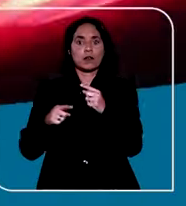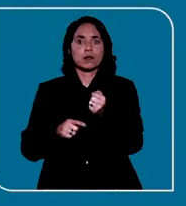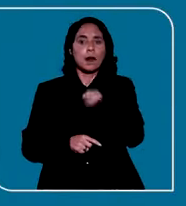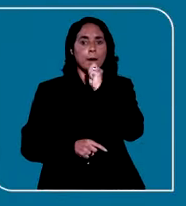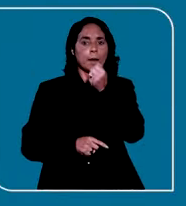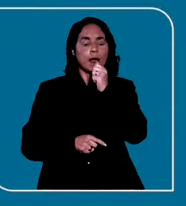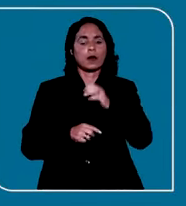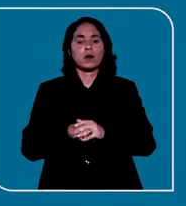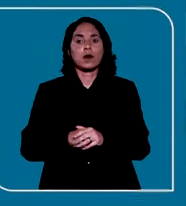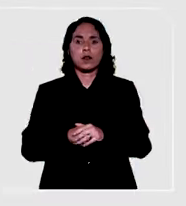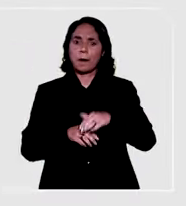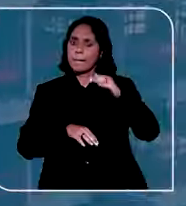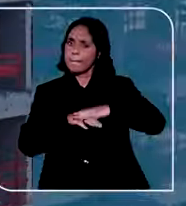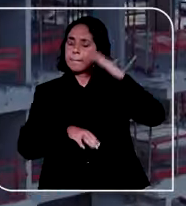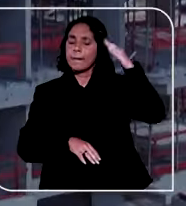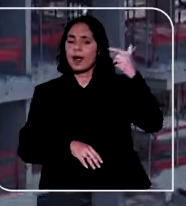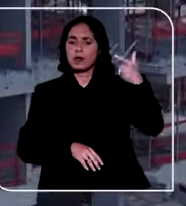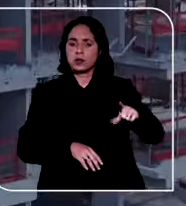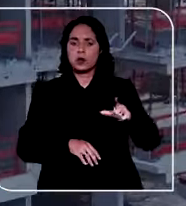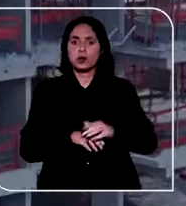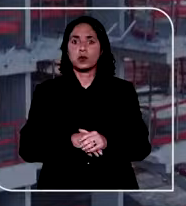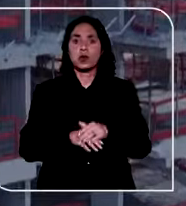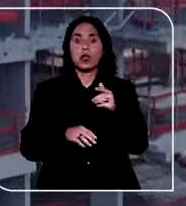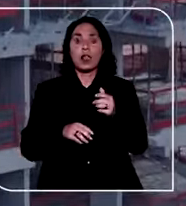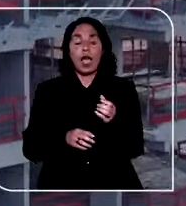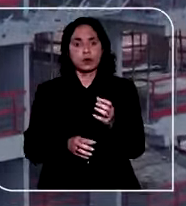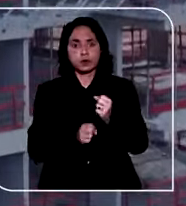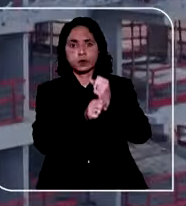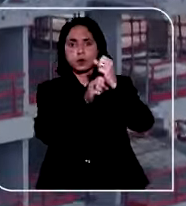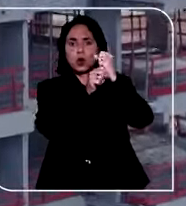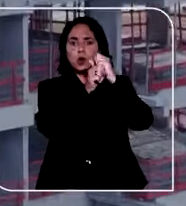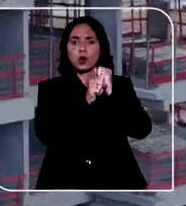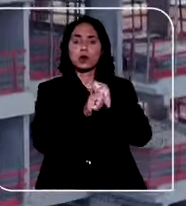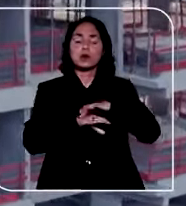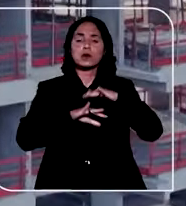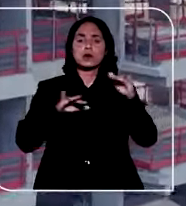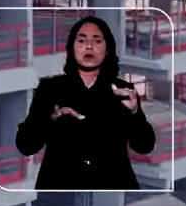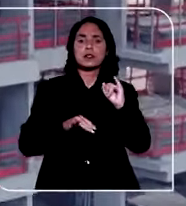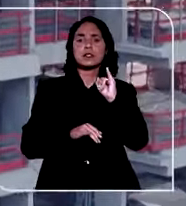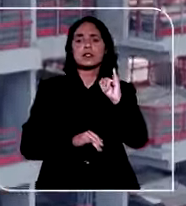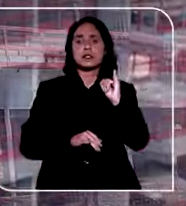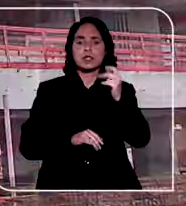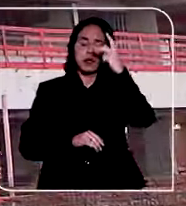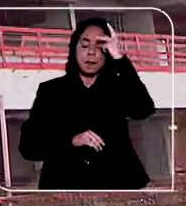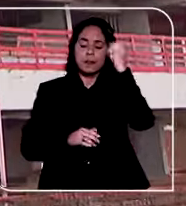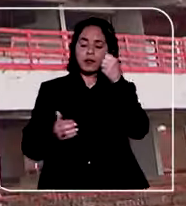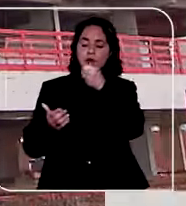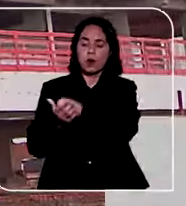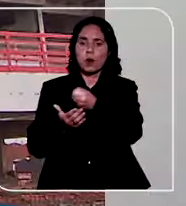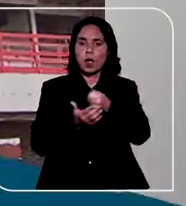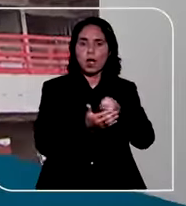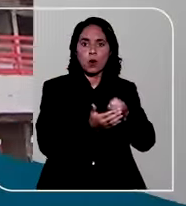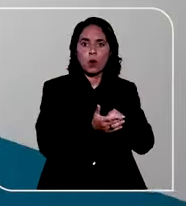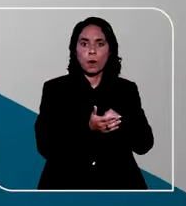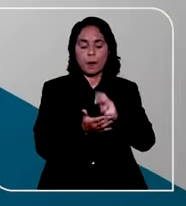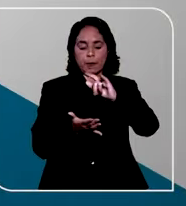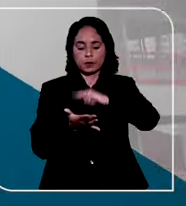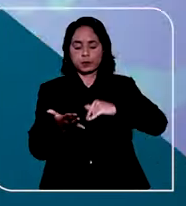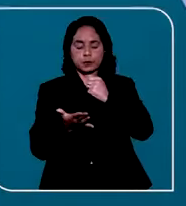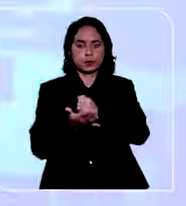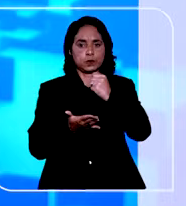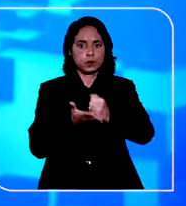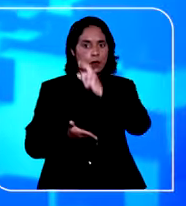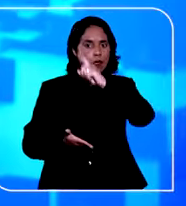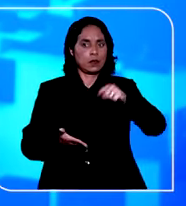maconha e mais não cabem lucros cessantes quando o comprador de imóvel pede rescisão do contrato por